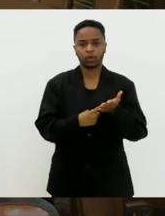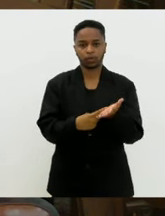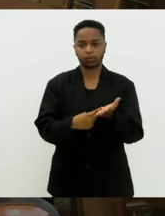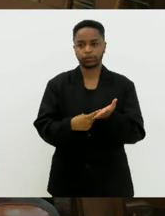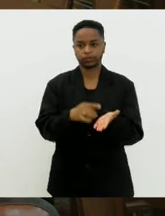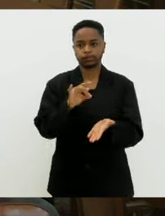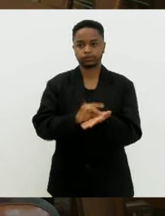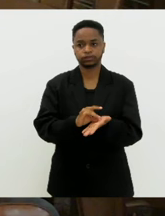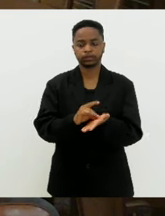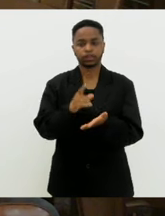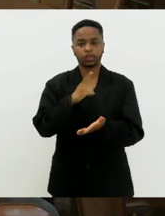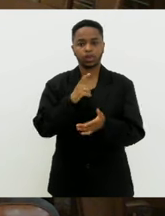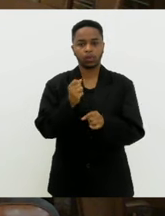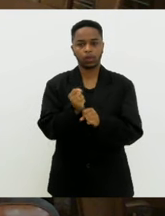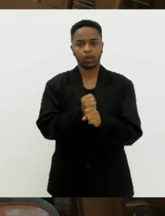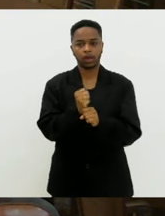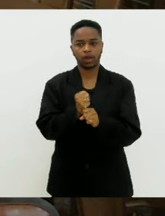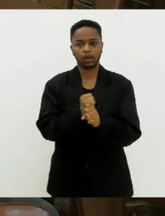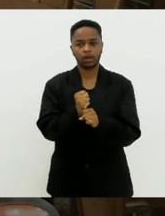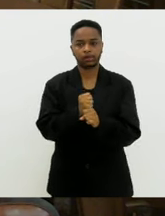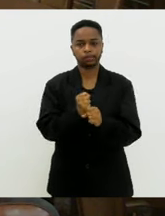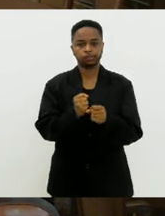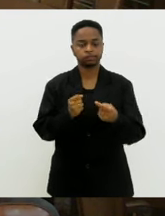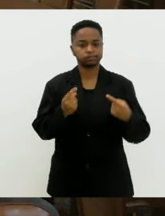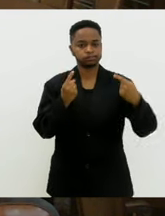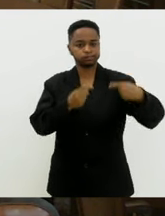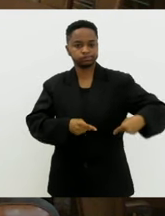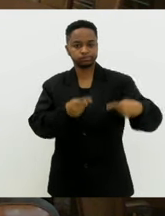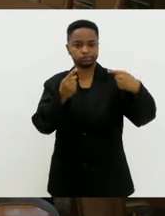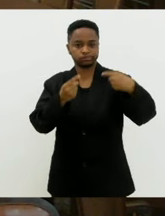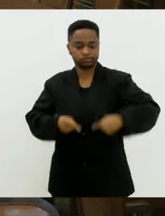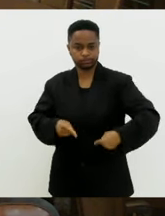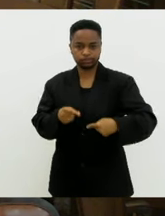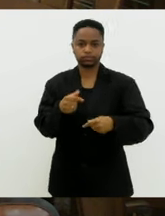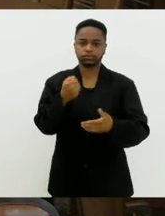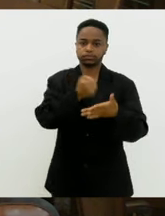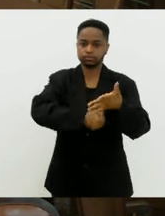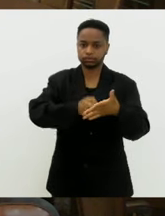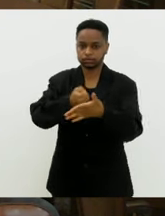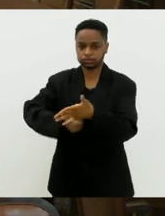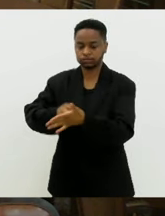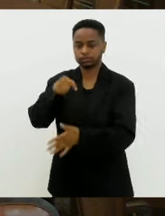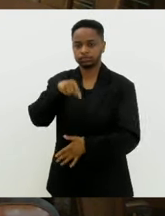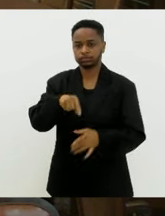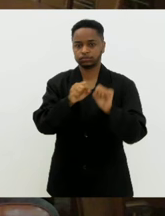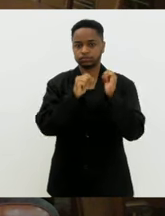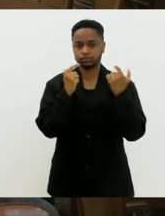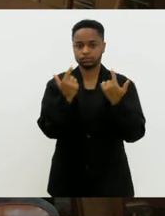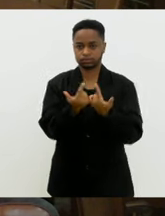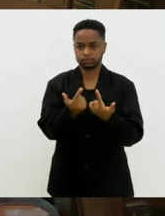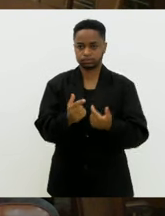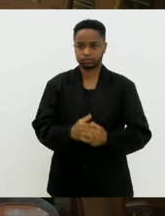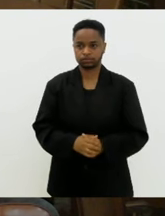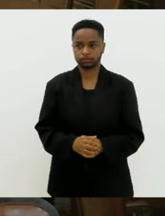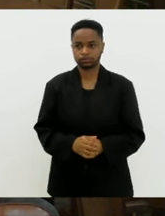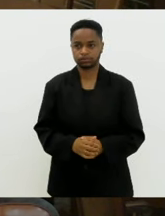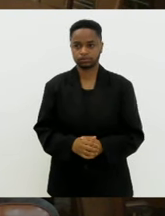fazer um ano de muita combatividade, de muita luta aqui na Assembleia Legislativa do Estado do Rio de